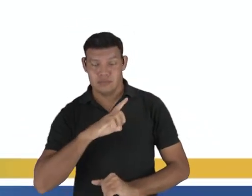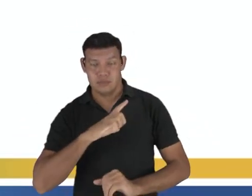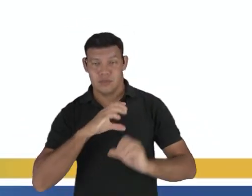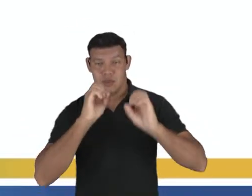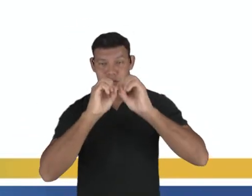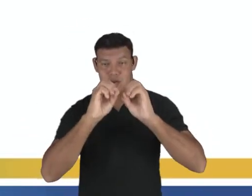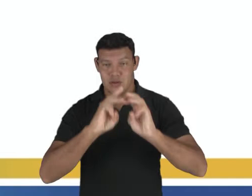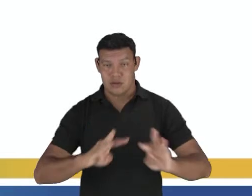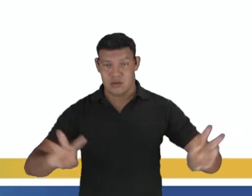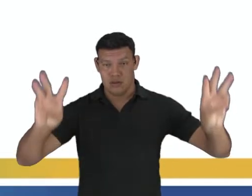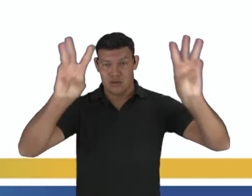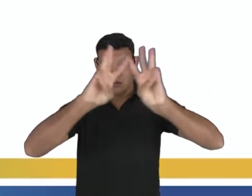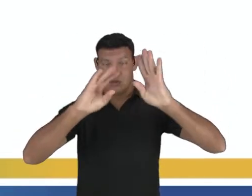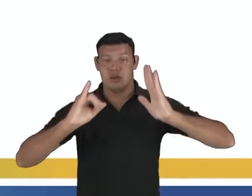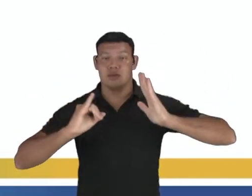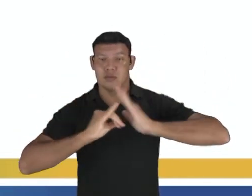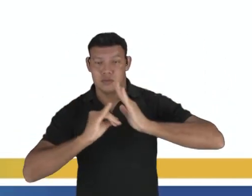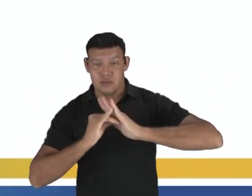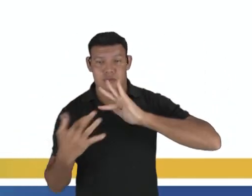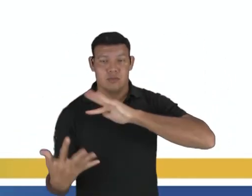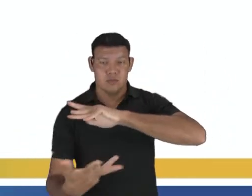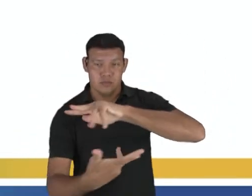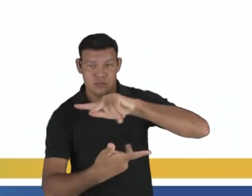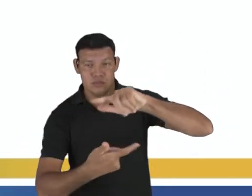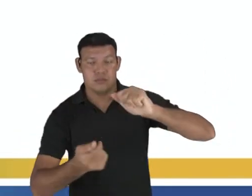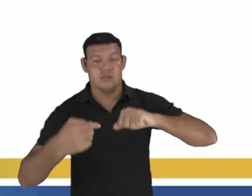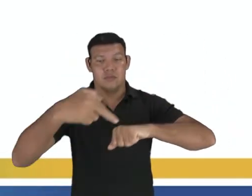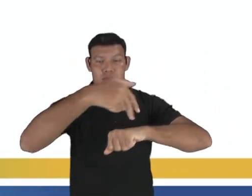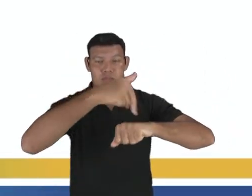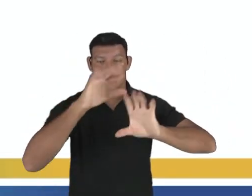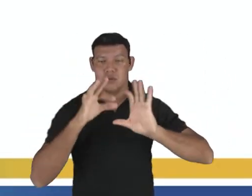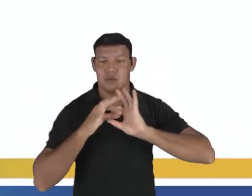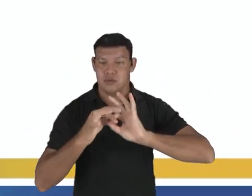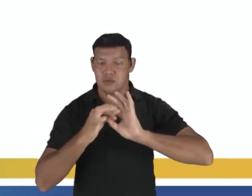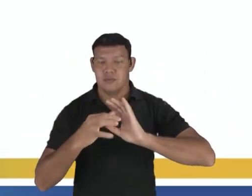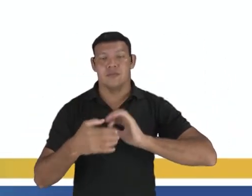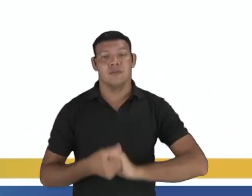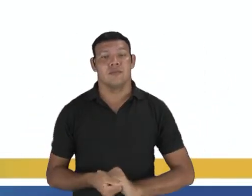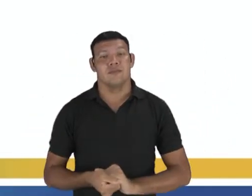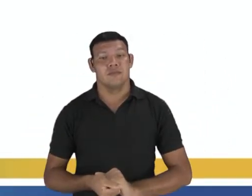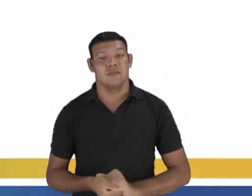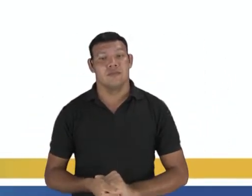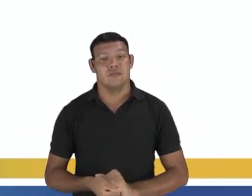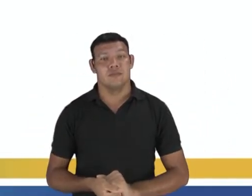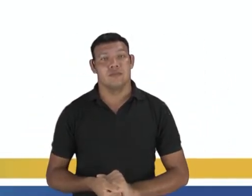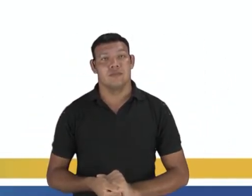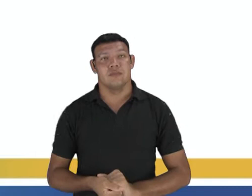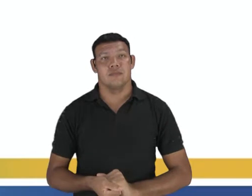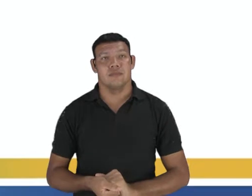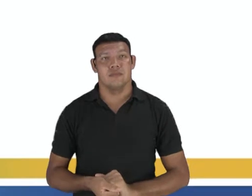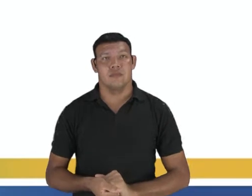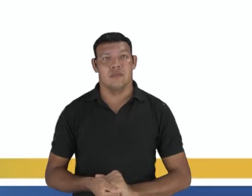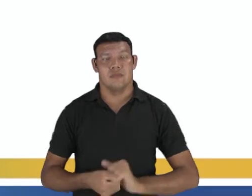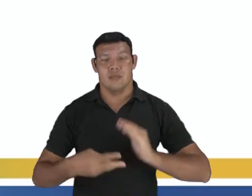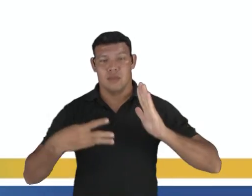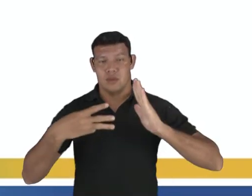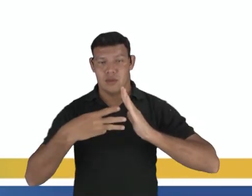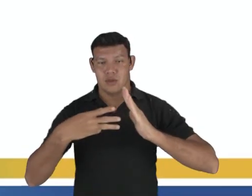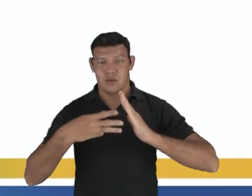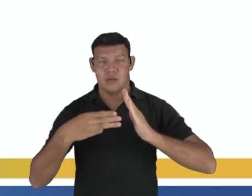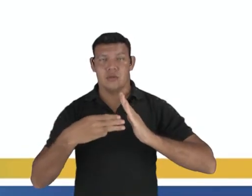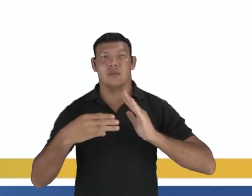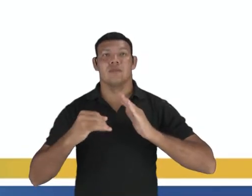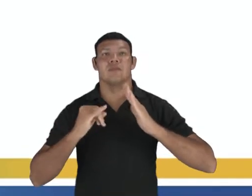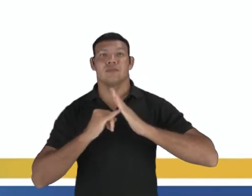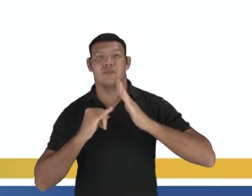a ONU, que é a Organização das Nações Unidas. Aí a gente vai ter a Organização das Nações Unidas para a Educação,